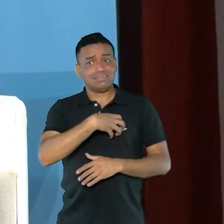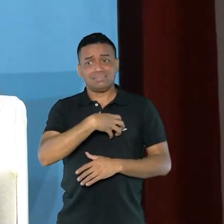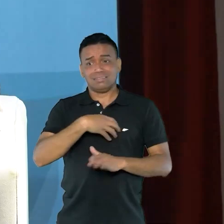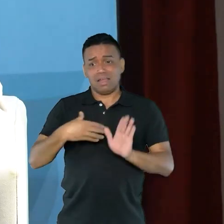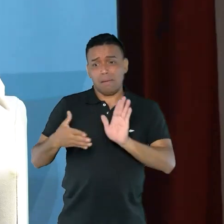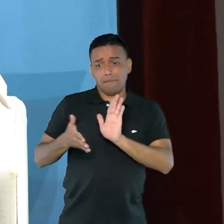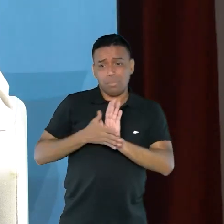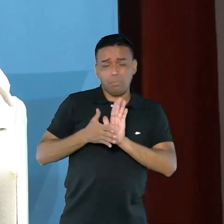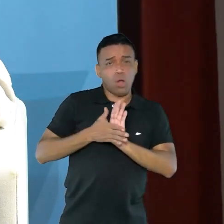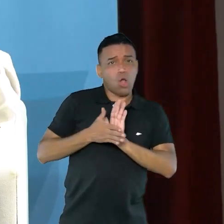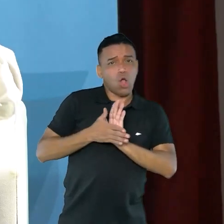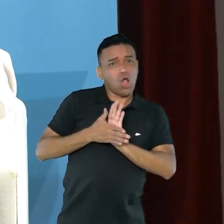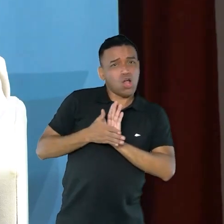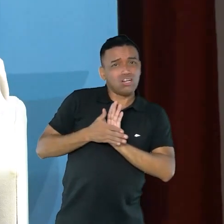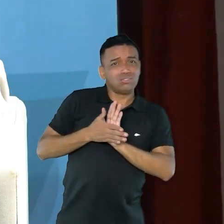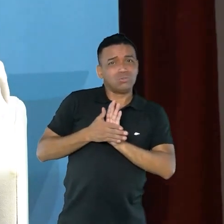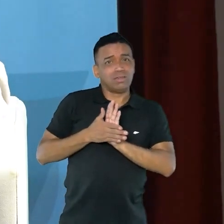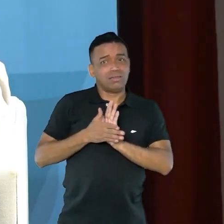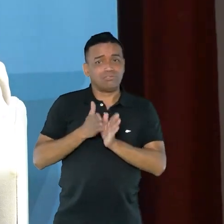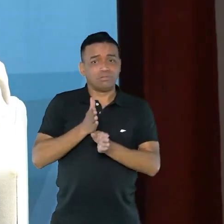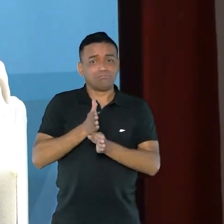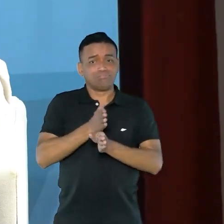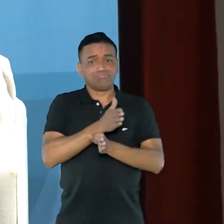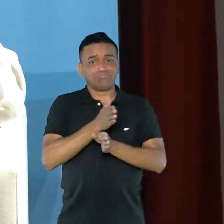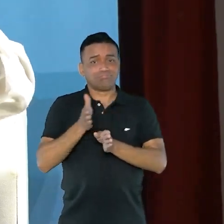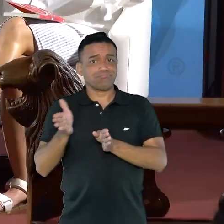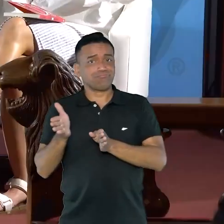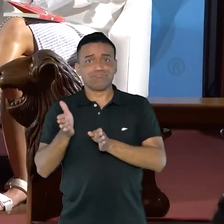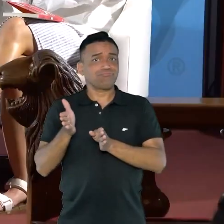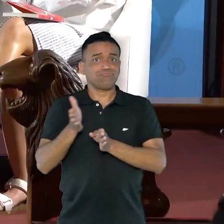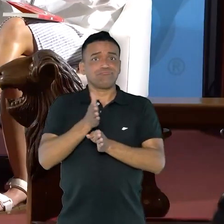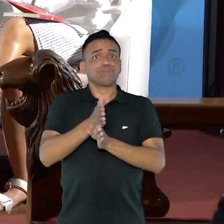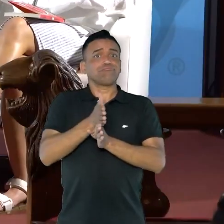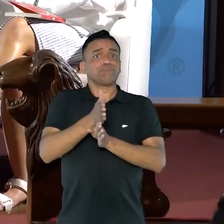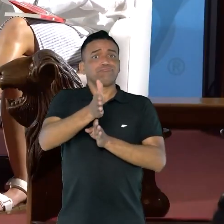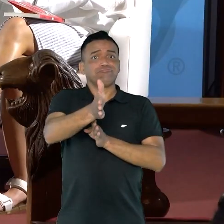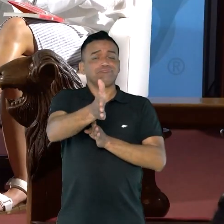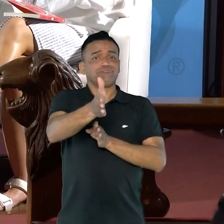por esse pressuposto de neutralidade, né? Então,